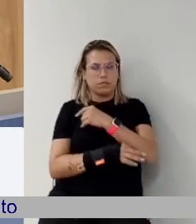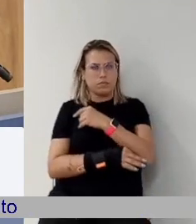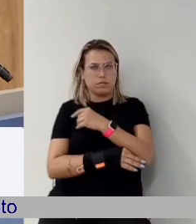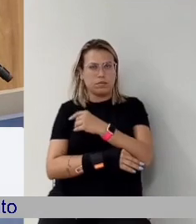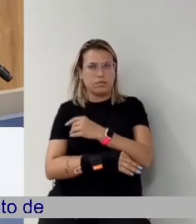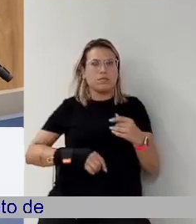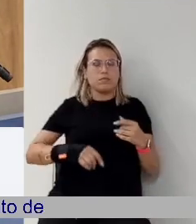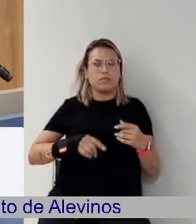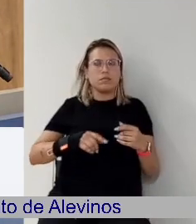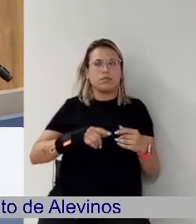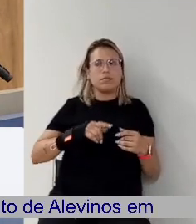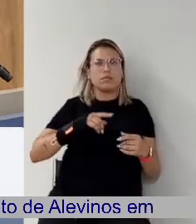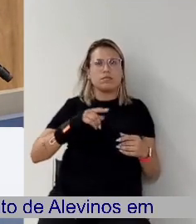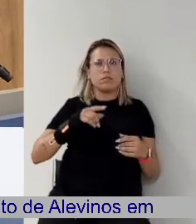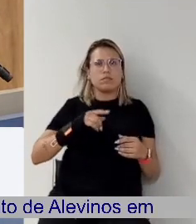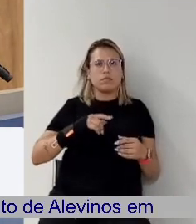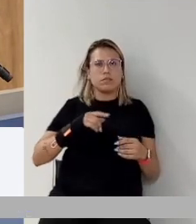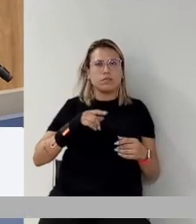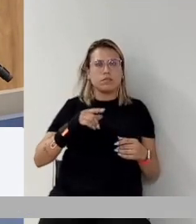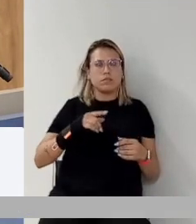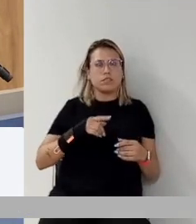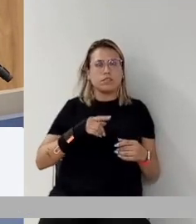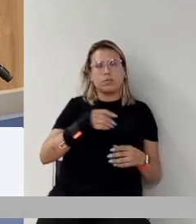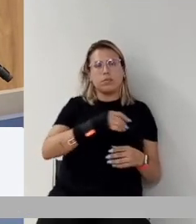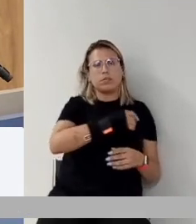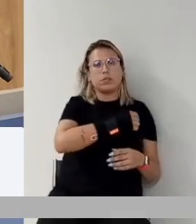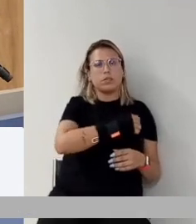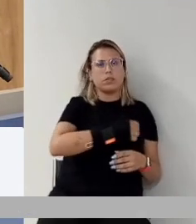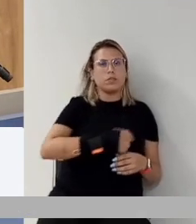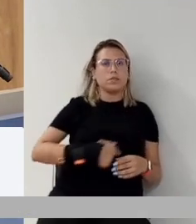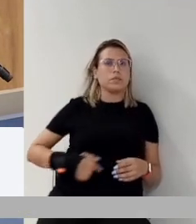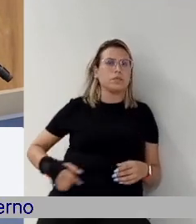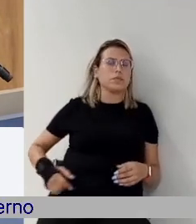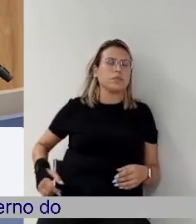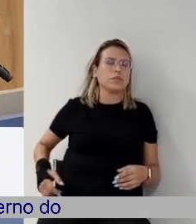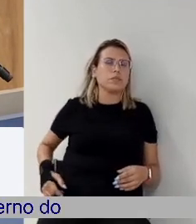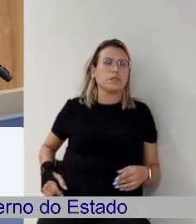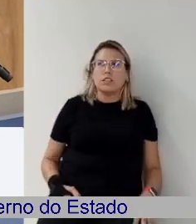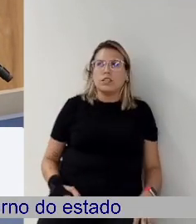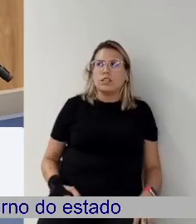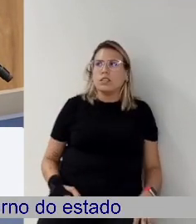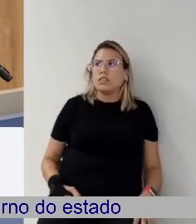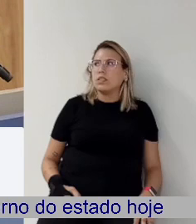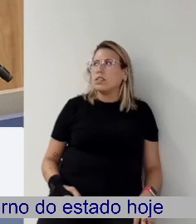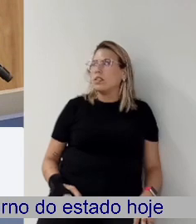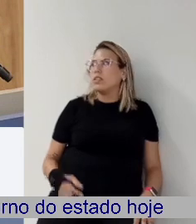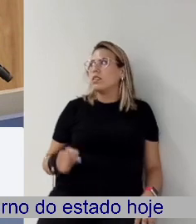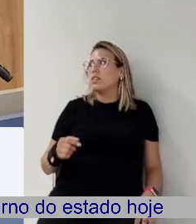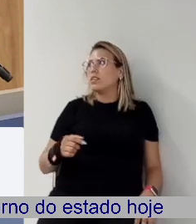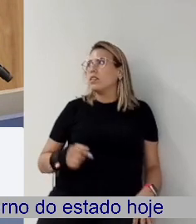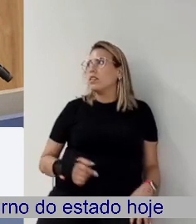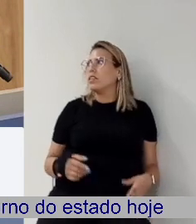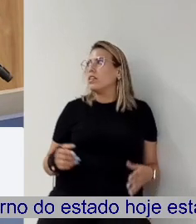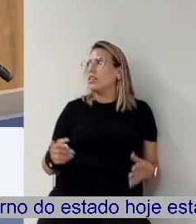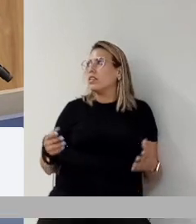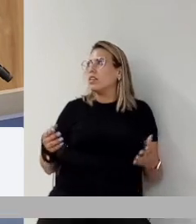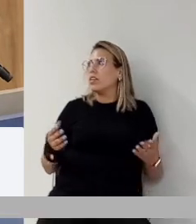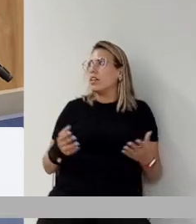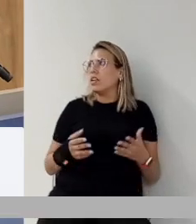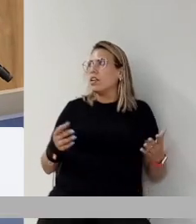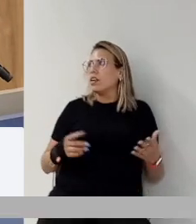Alevinos em assuntos públicos parceria com o governo do estado hoje está sendo essa